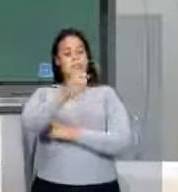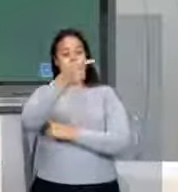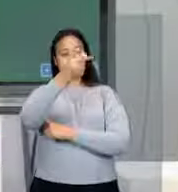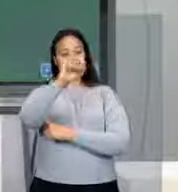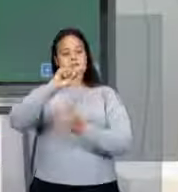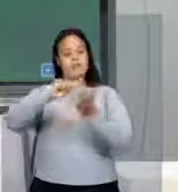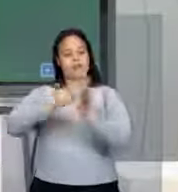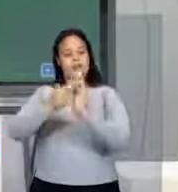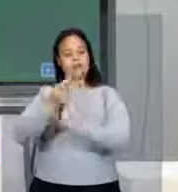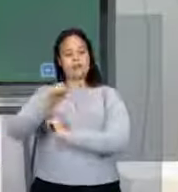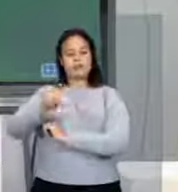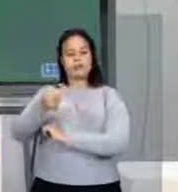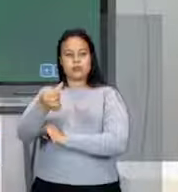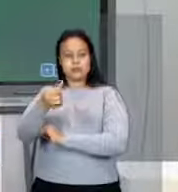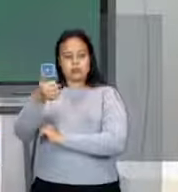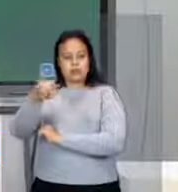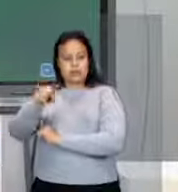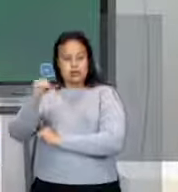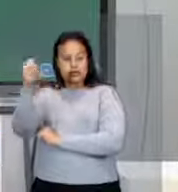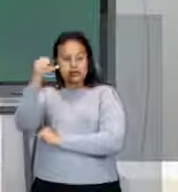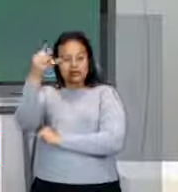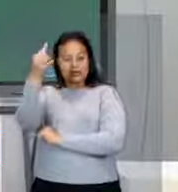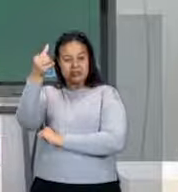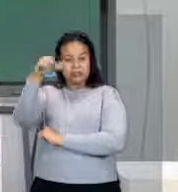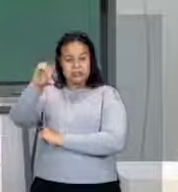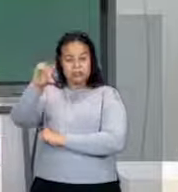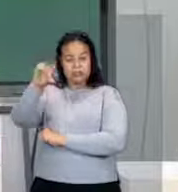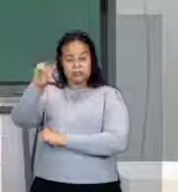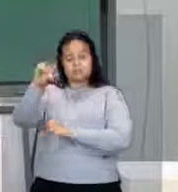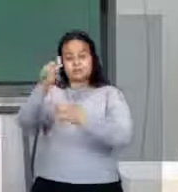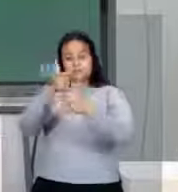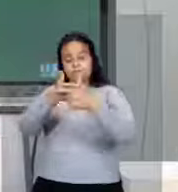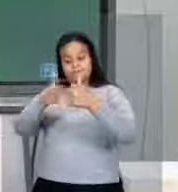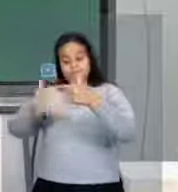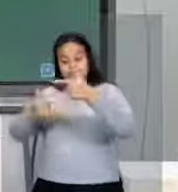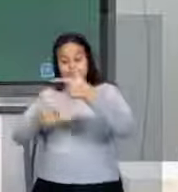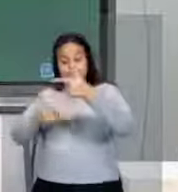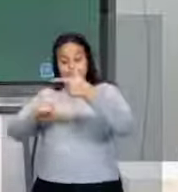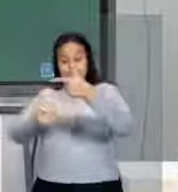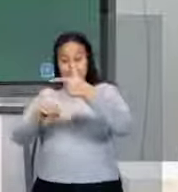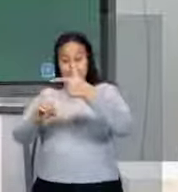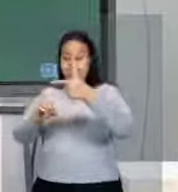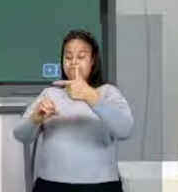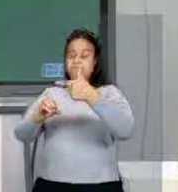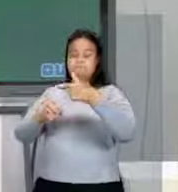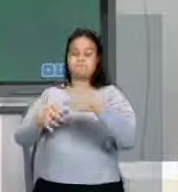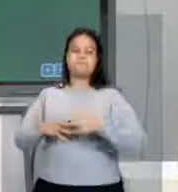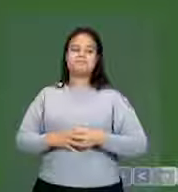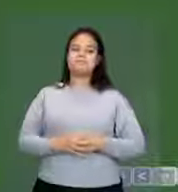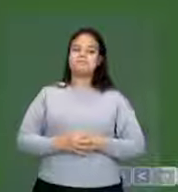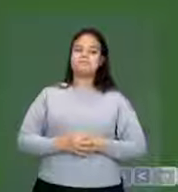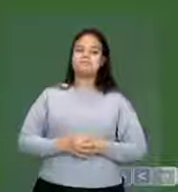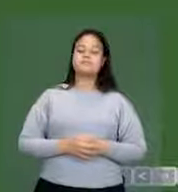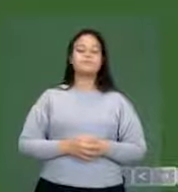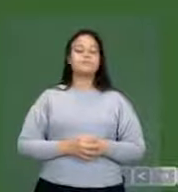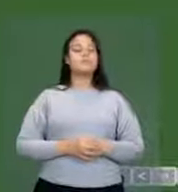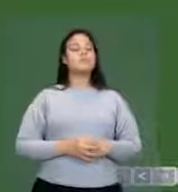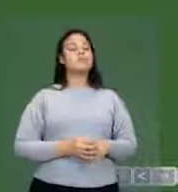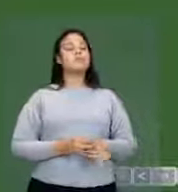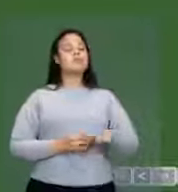10 elevado a menos 19 sobre 2. I vai ser